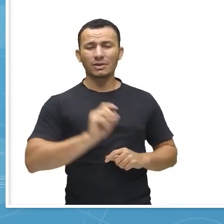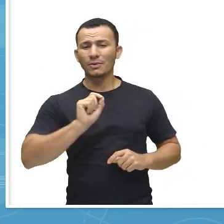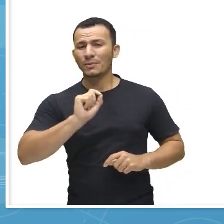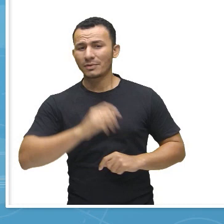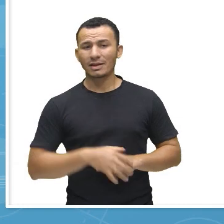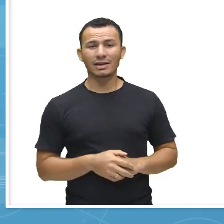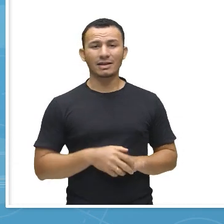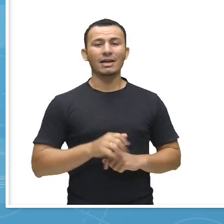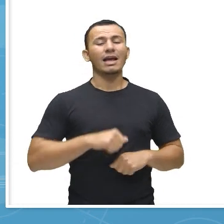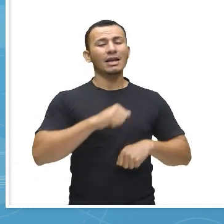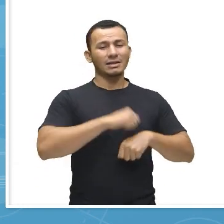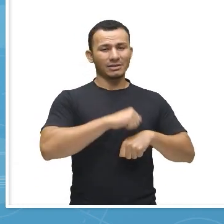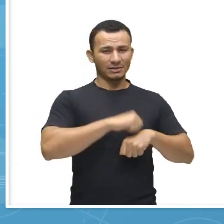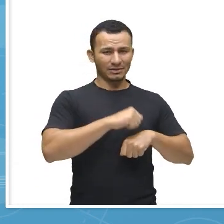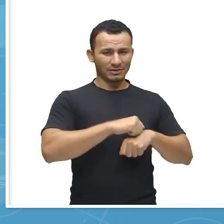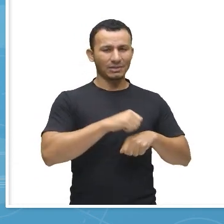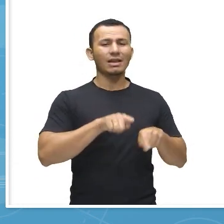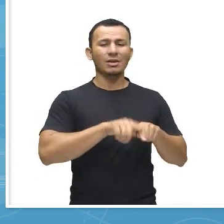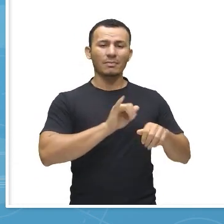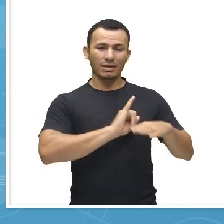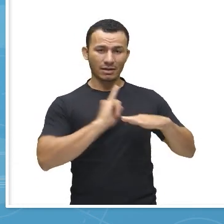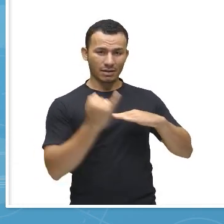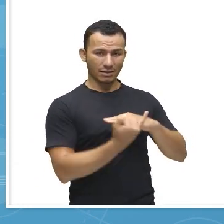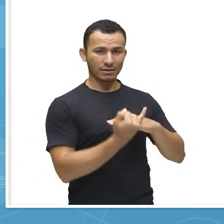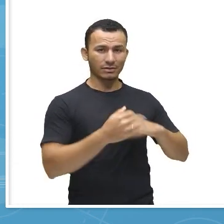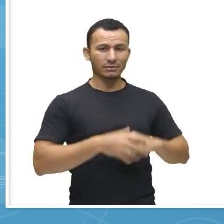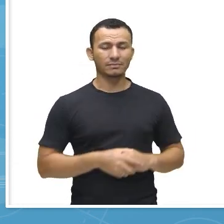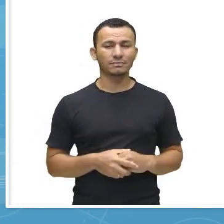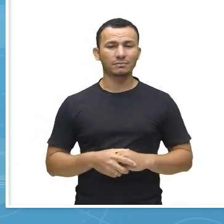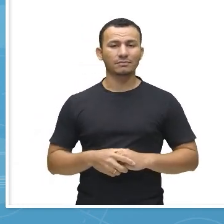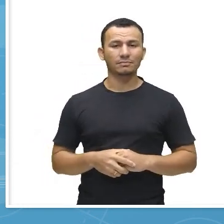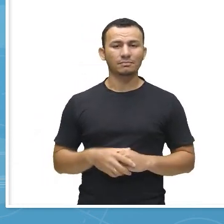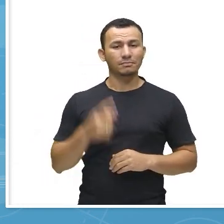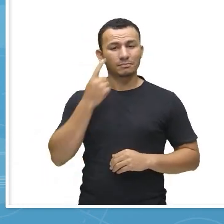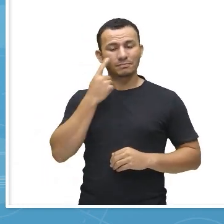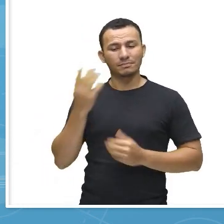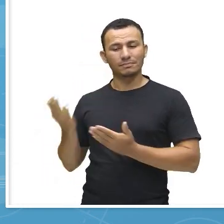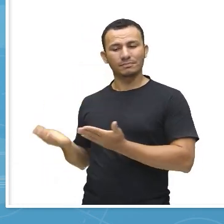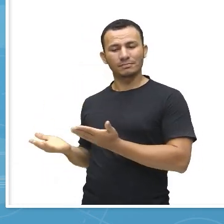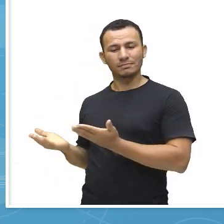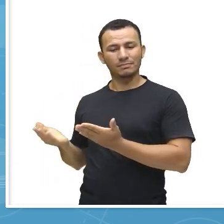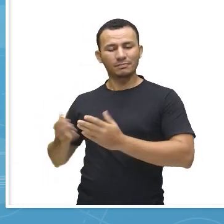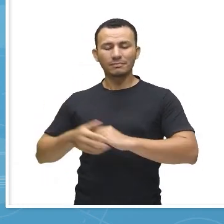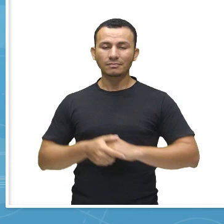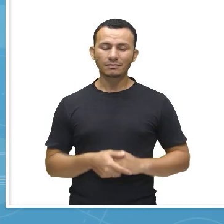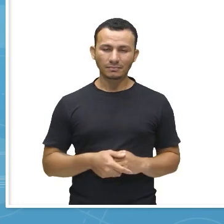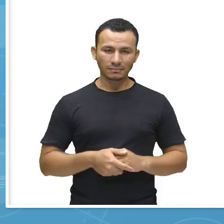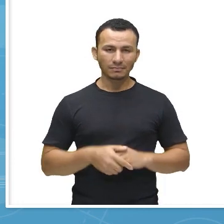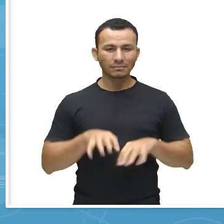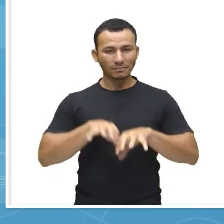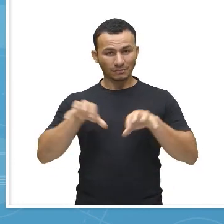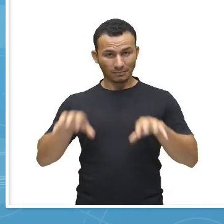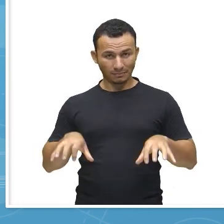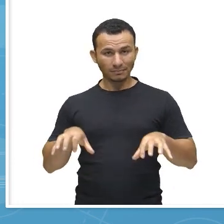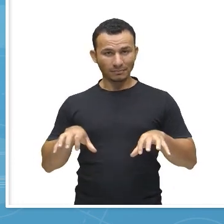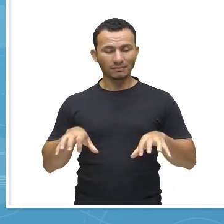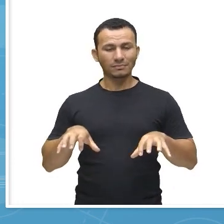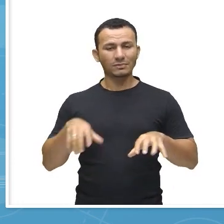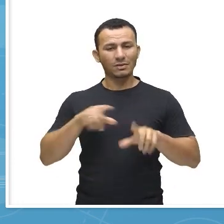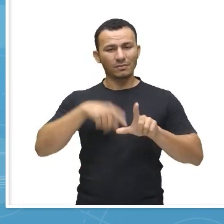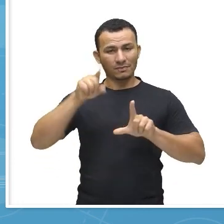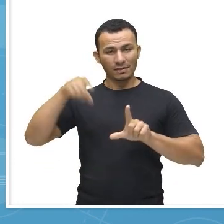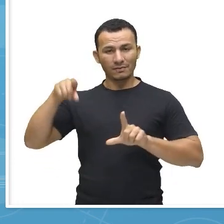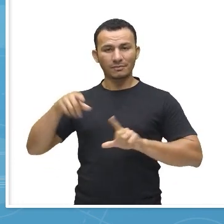a continentes e às ilhas. Bem claro para vocês poderem verificar essa divisão no